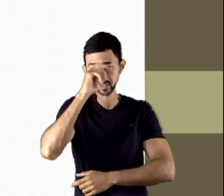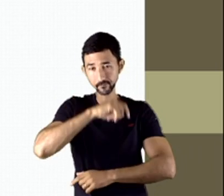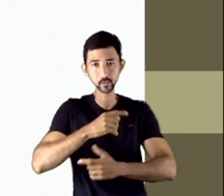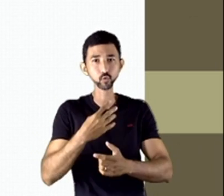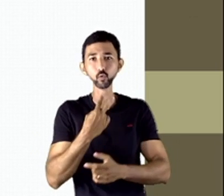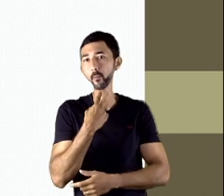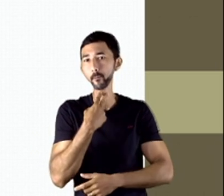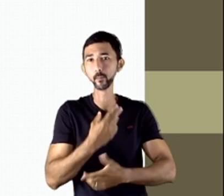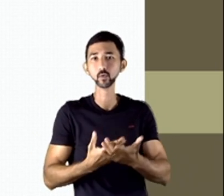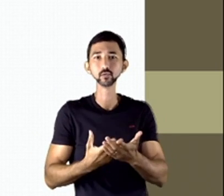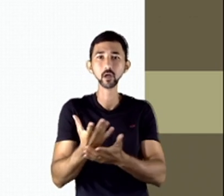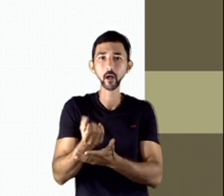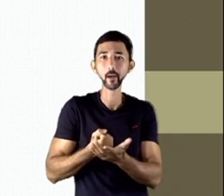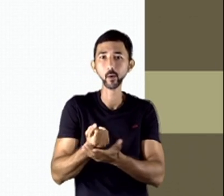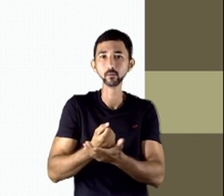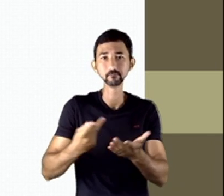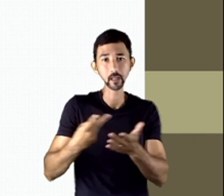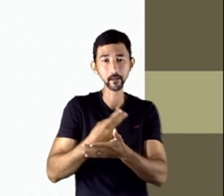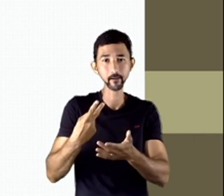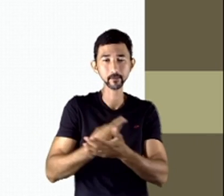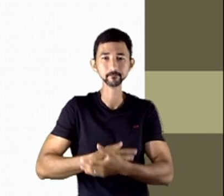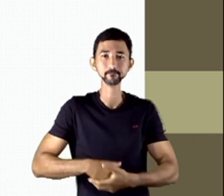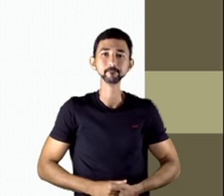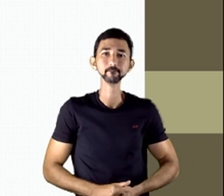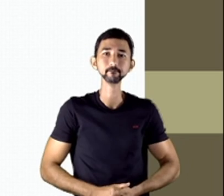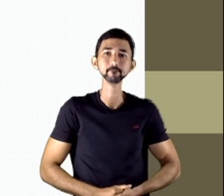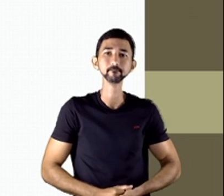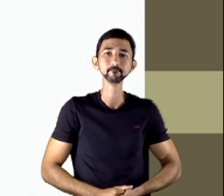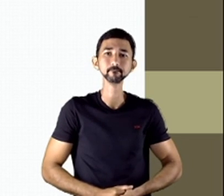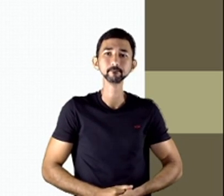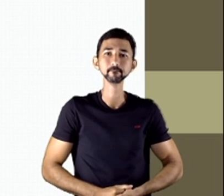a arrecadação registrada por João.